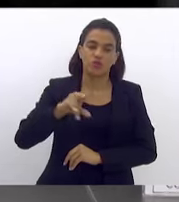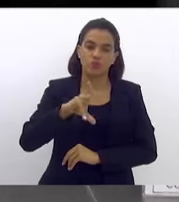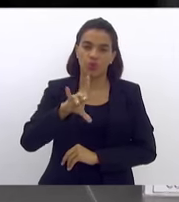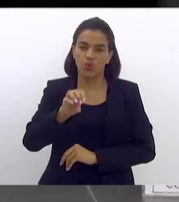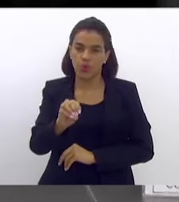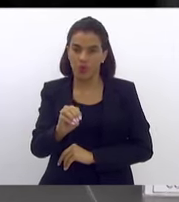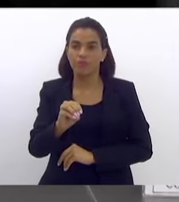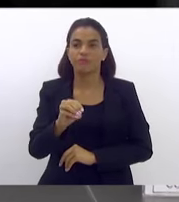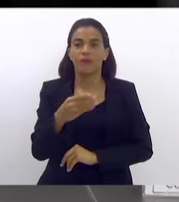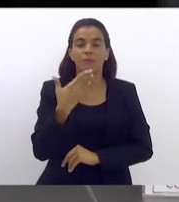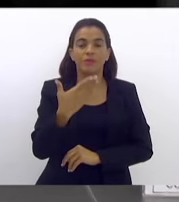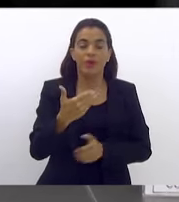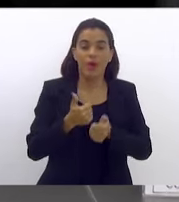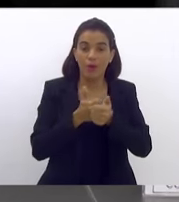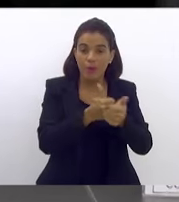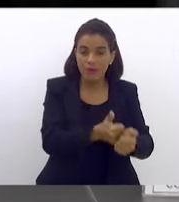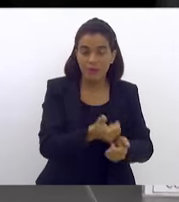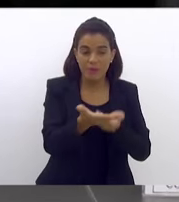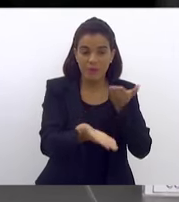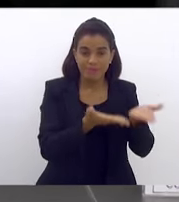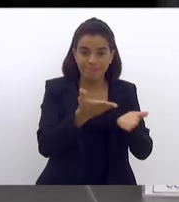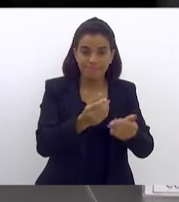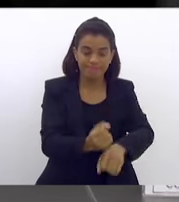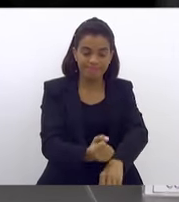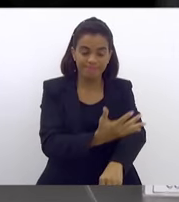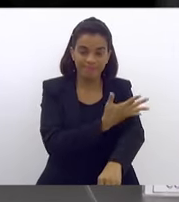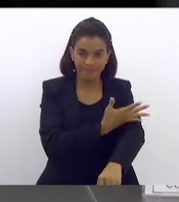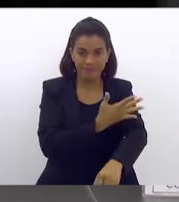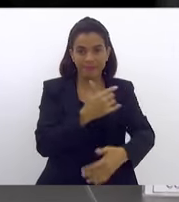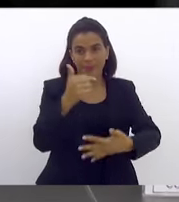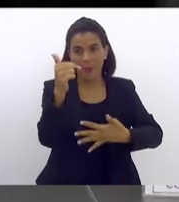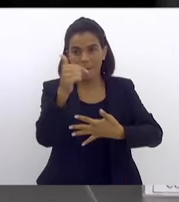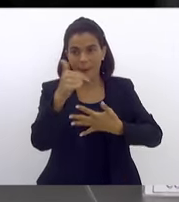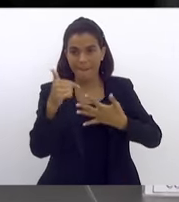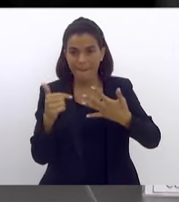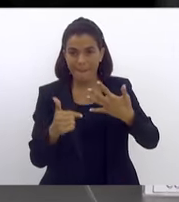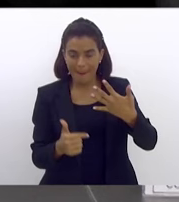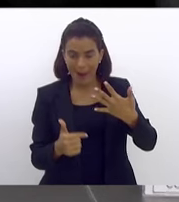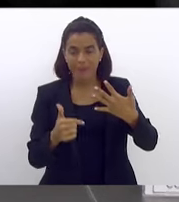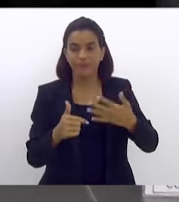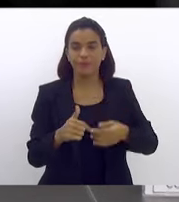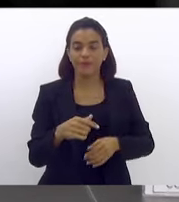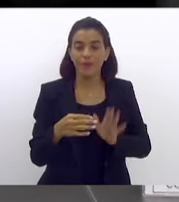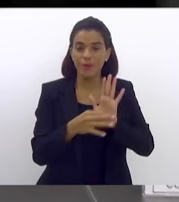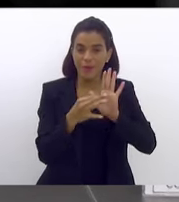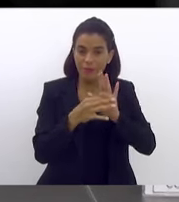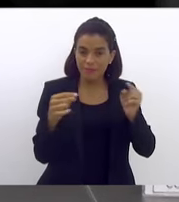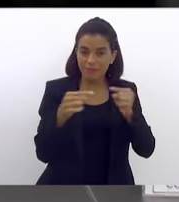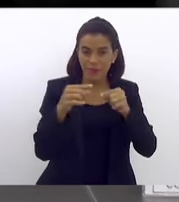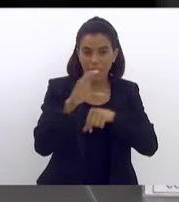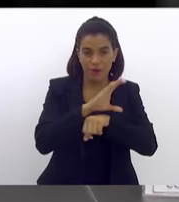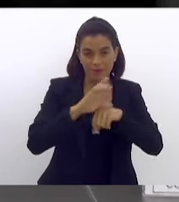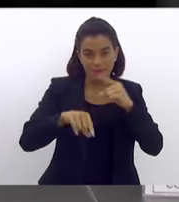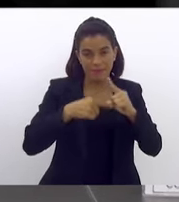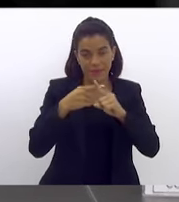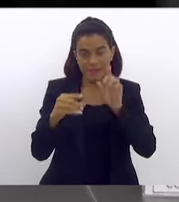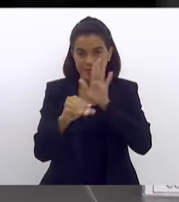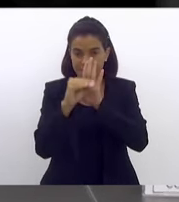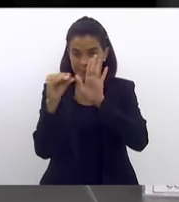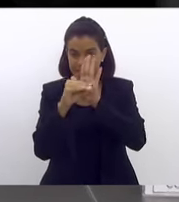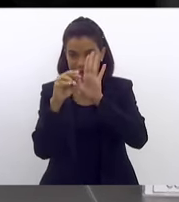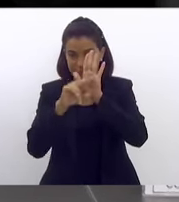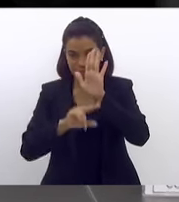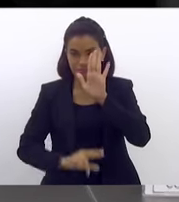assegurar ao hóspede o acompanhamento assistencial emocional na forma que menciona o parecer é pela constitucionalidade com emendas